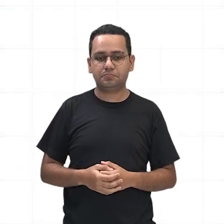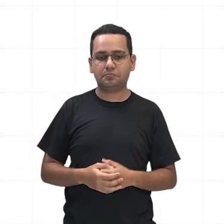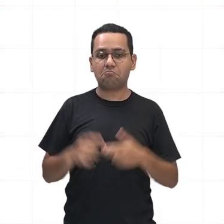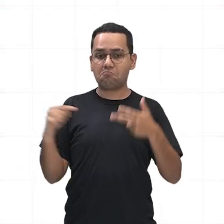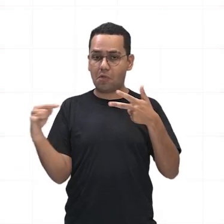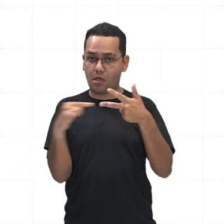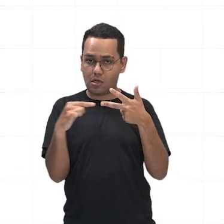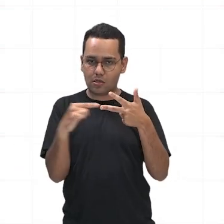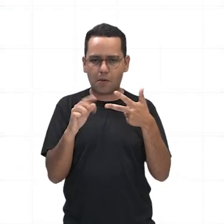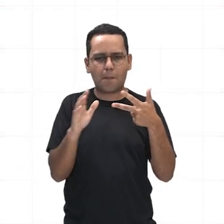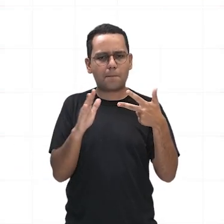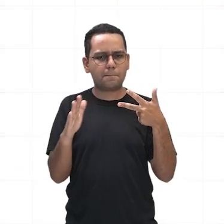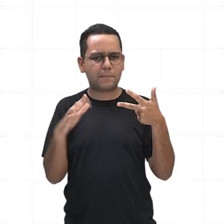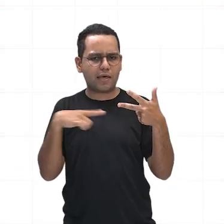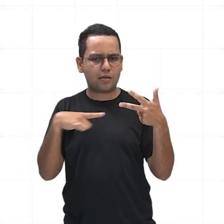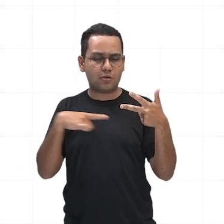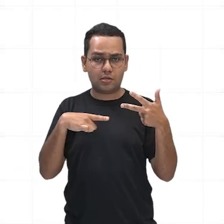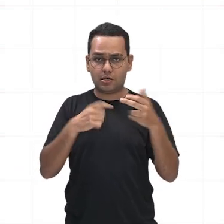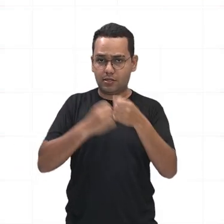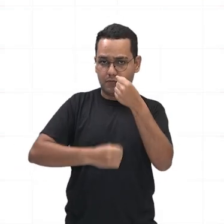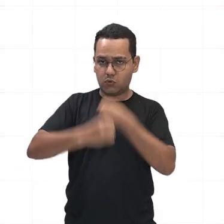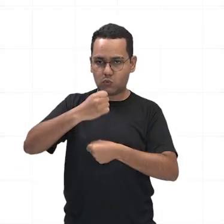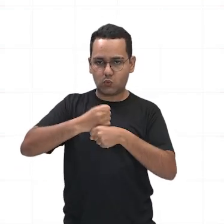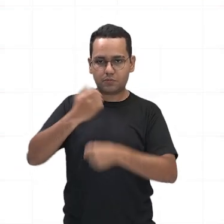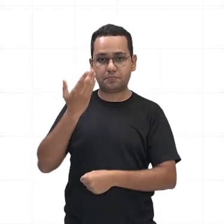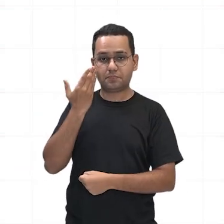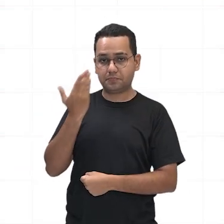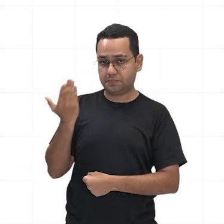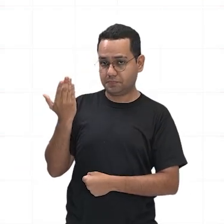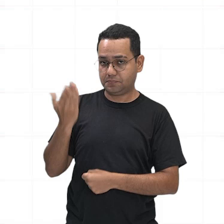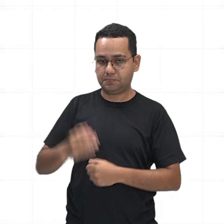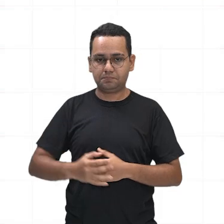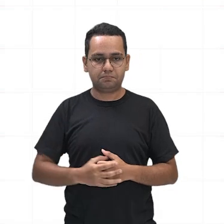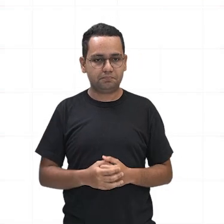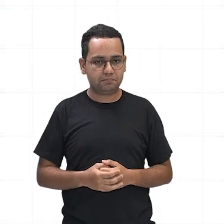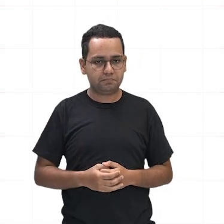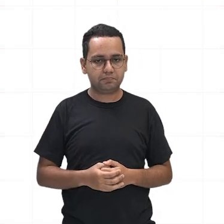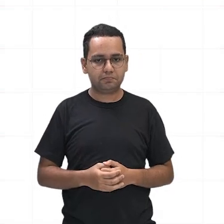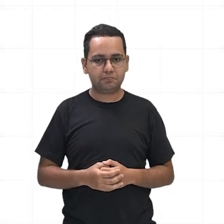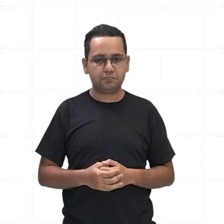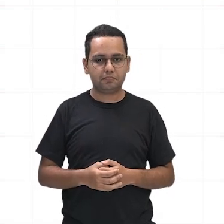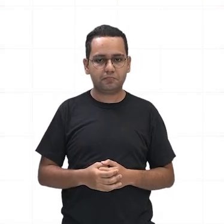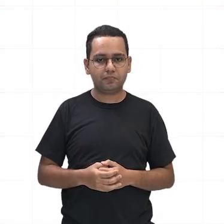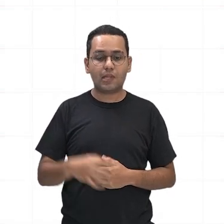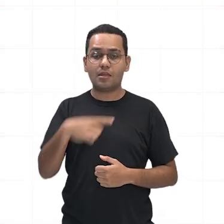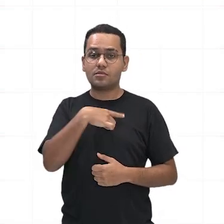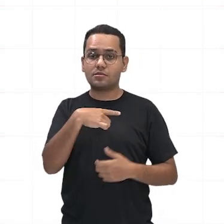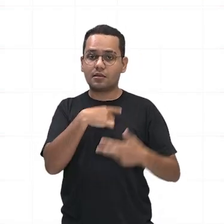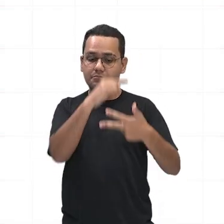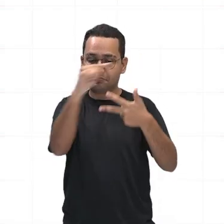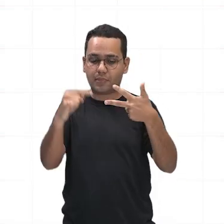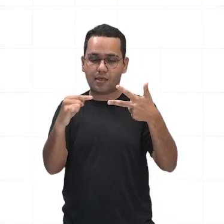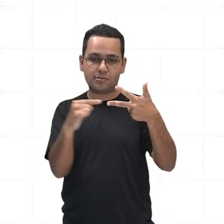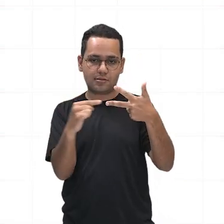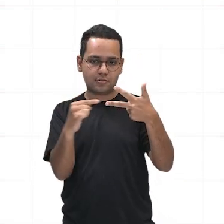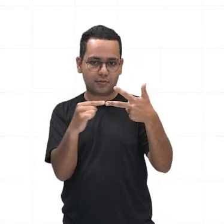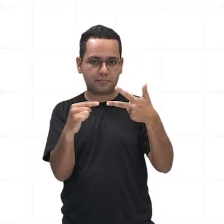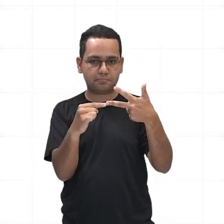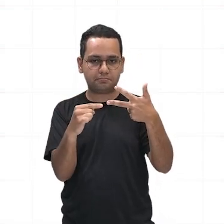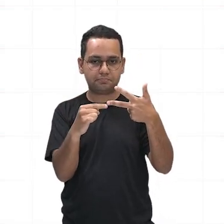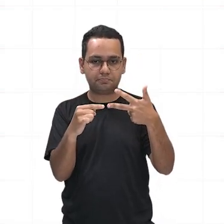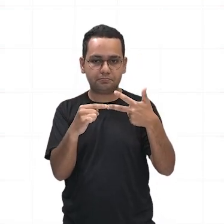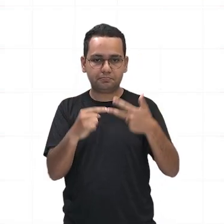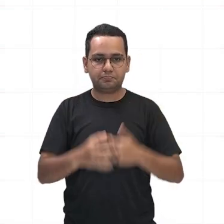período arcaico, entre os anos de 800 a.C. e 500 a.C., corresponde, então, ao terceiro